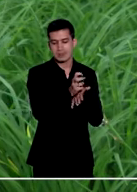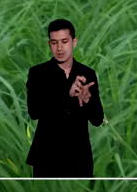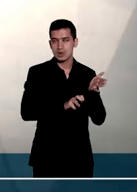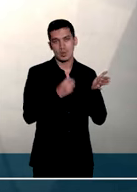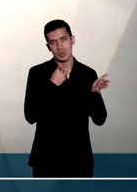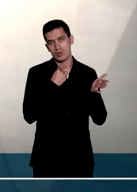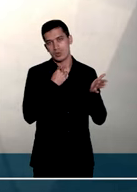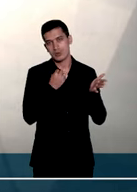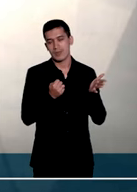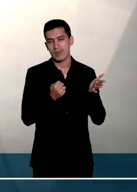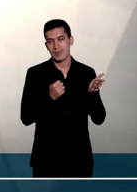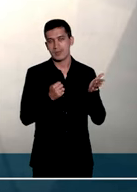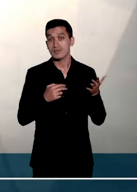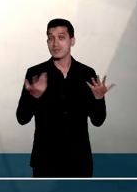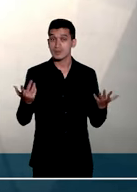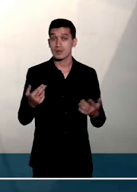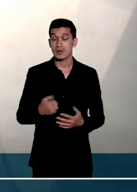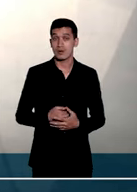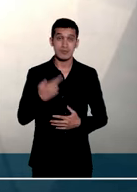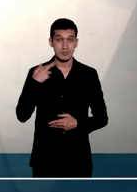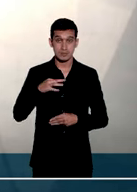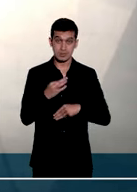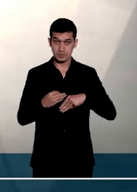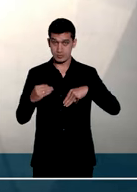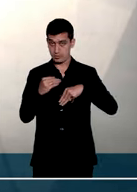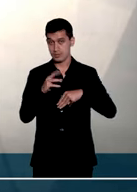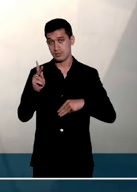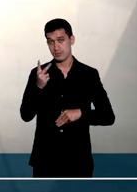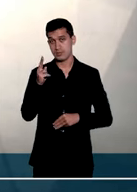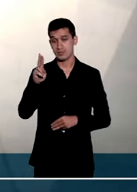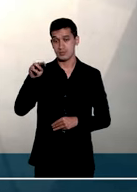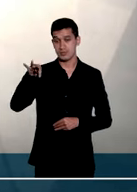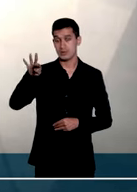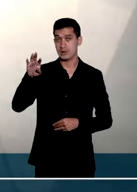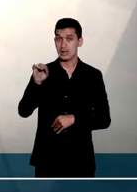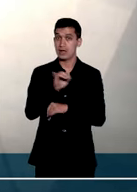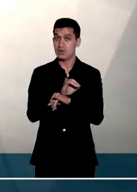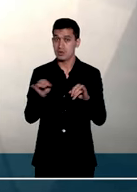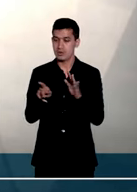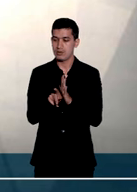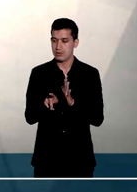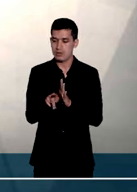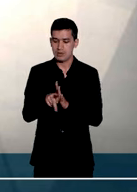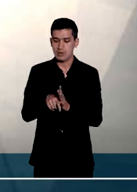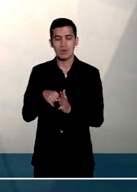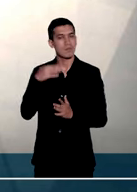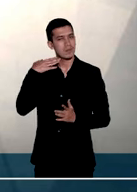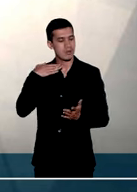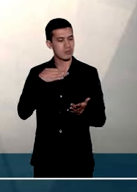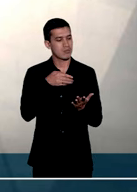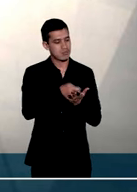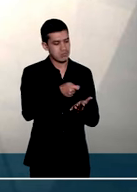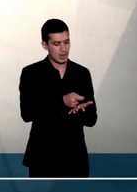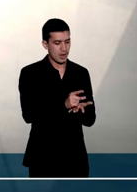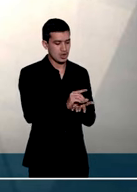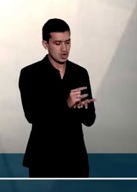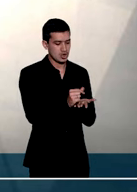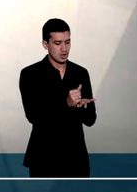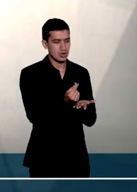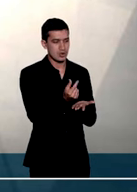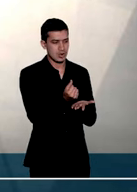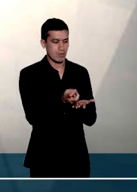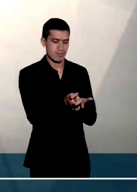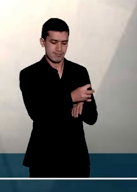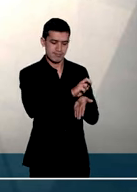Brasil o relator Ministro Humberto Martins explicou que a cobrança de tarifas nesses casos representa um obstáculo